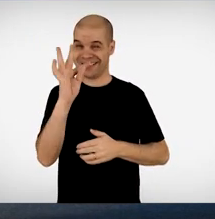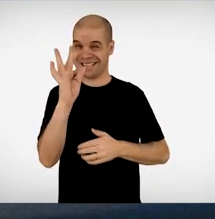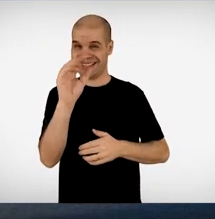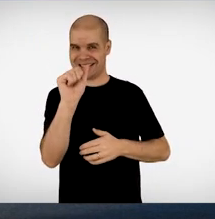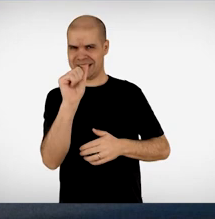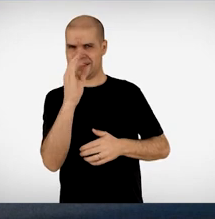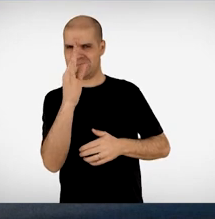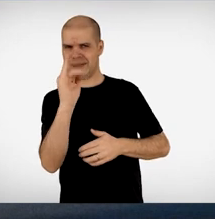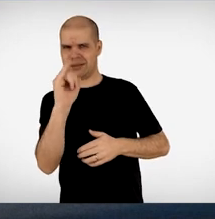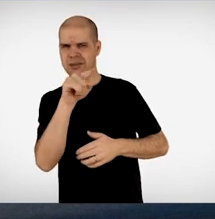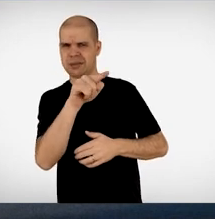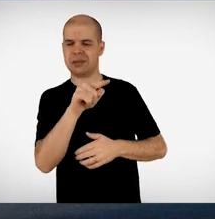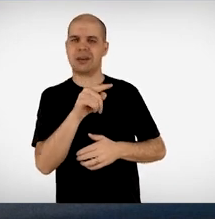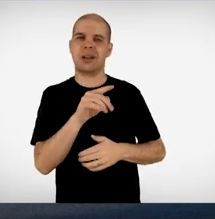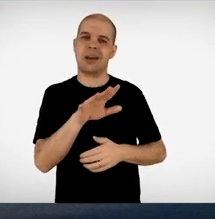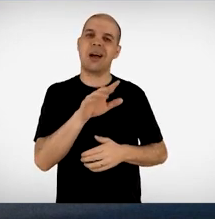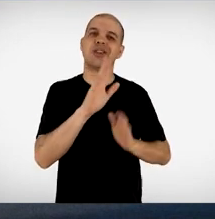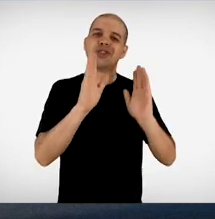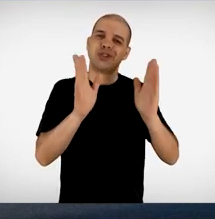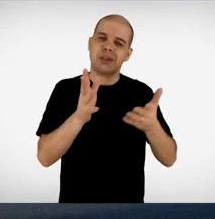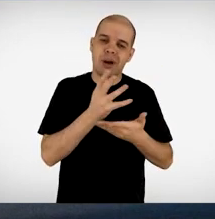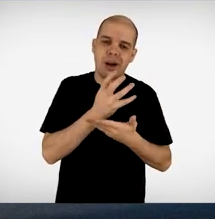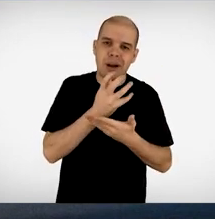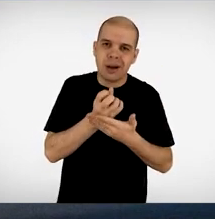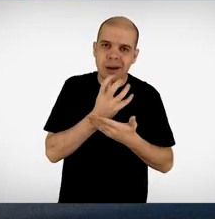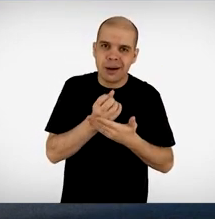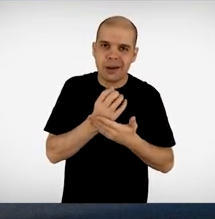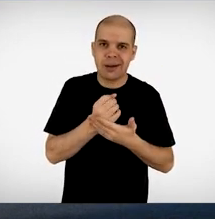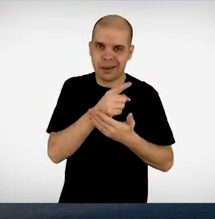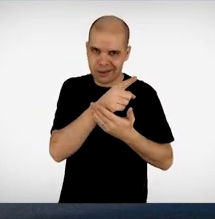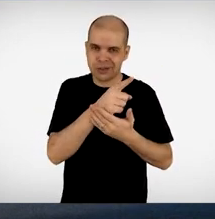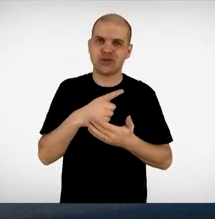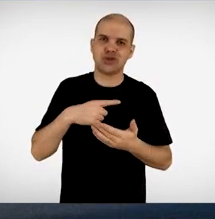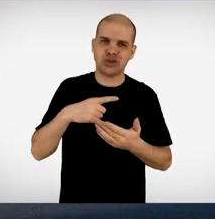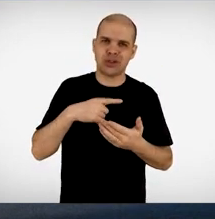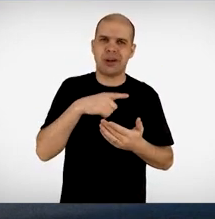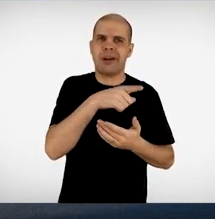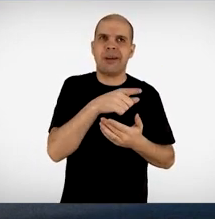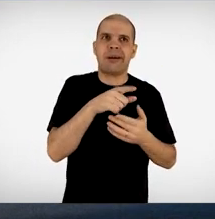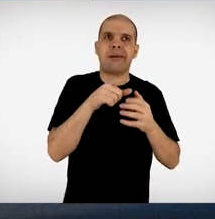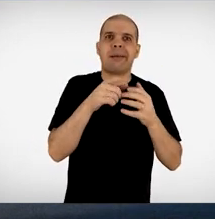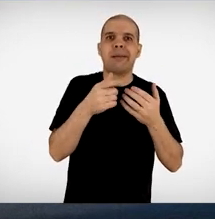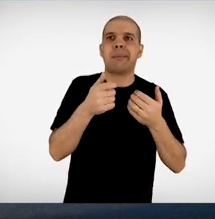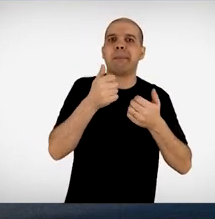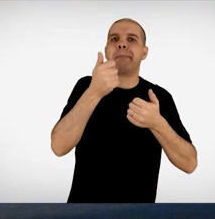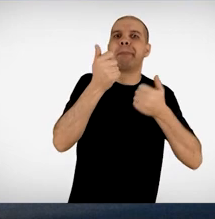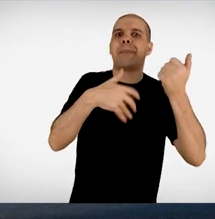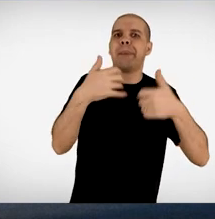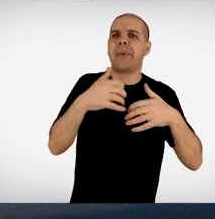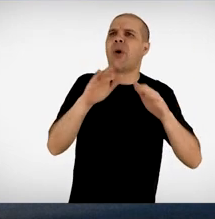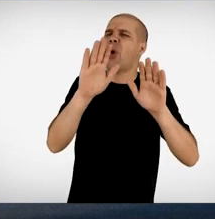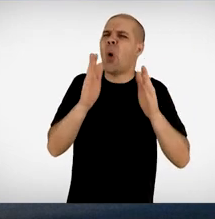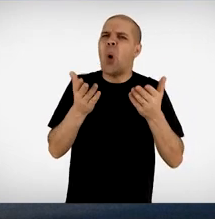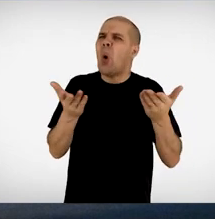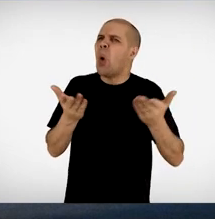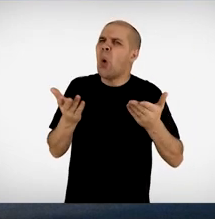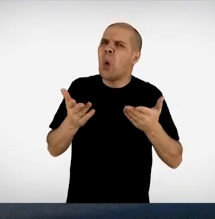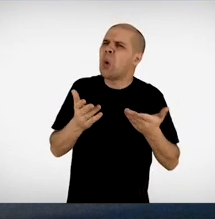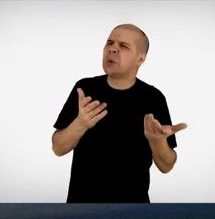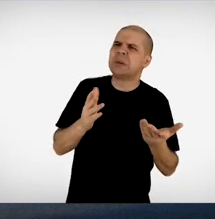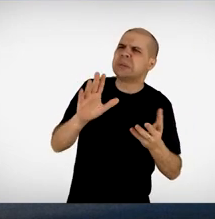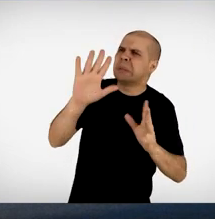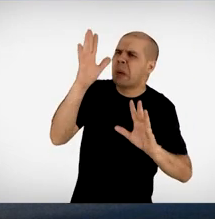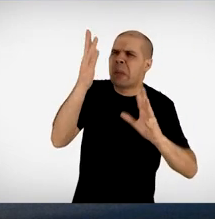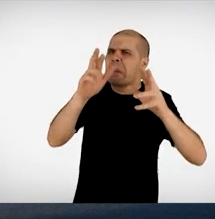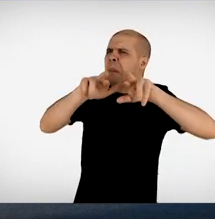nas colunas, no podcast, as coisas que ela não entende sobre o que acontece agora, né? Eu me identifico muito, a gente tem a mesma idade, e ela